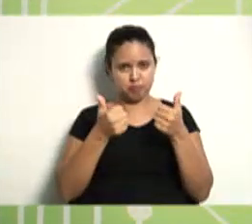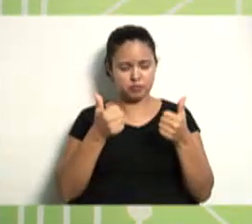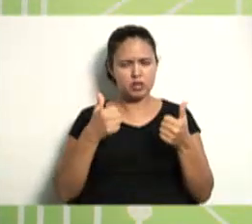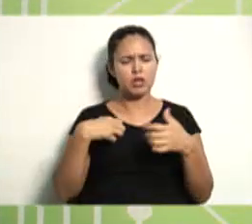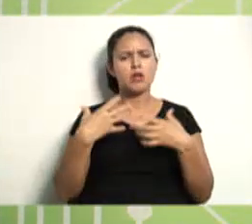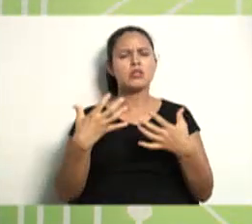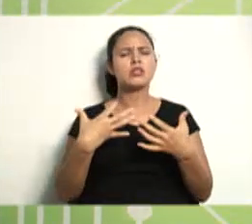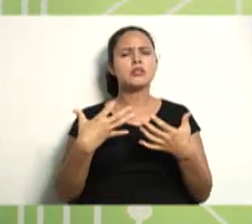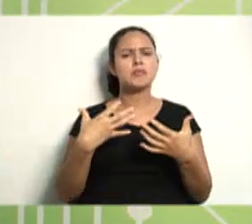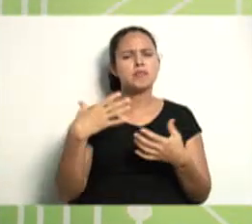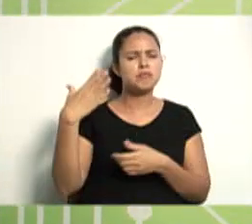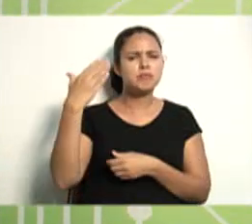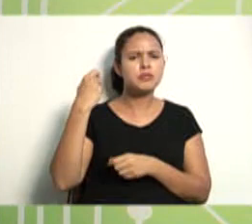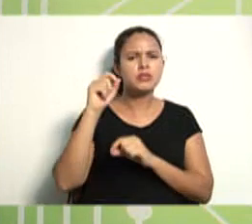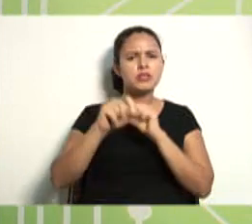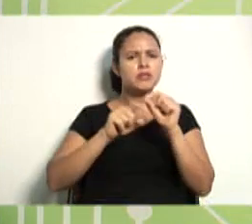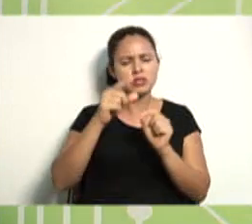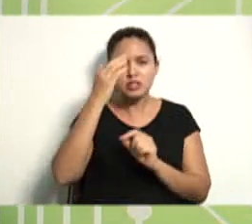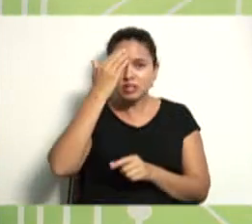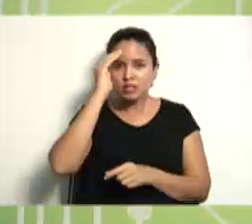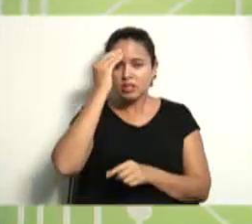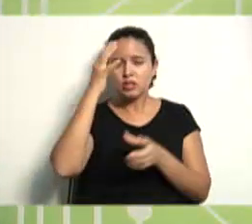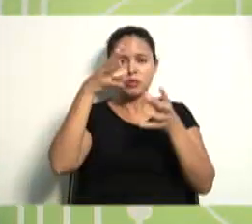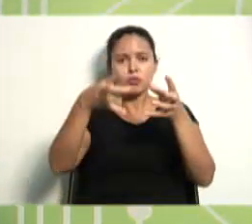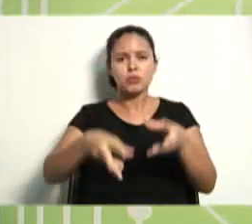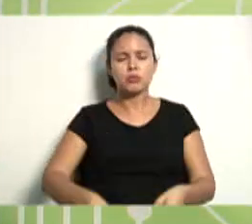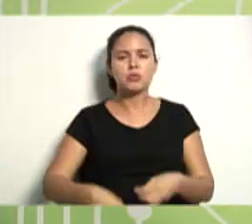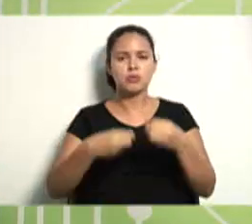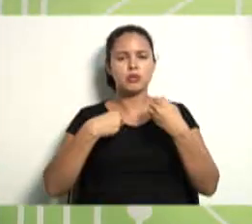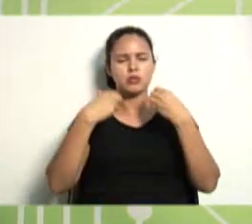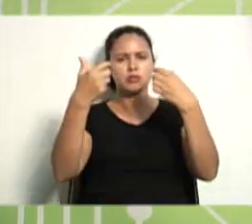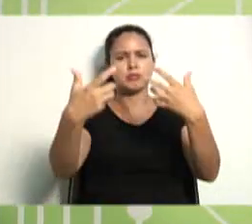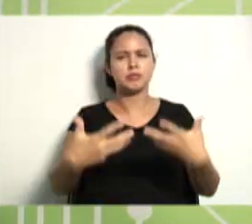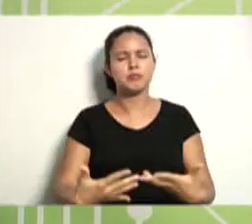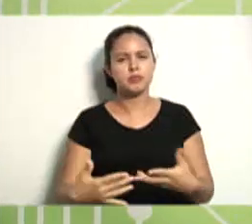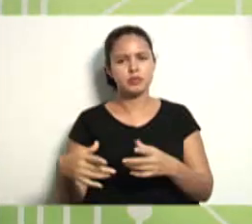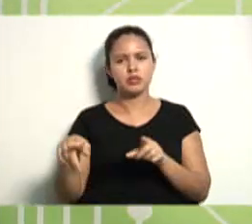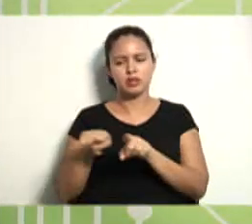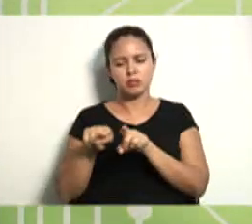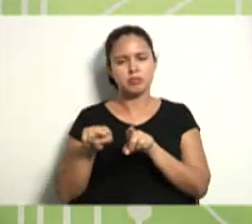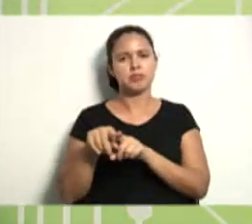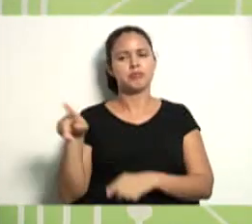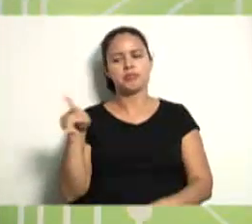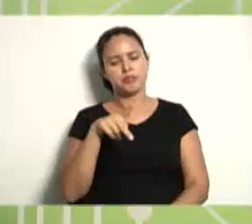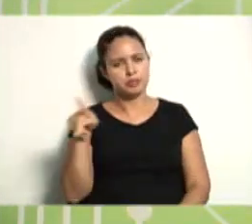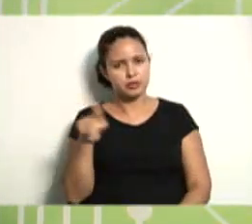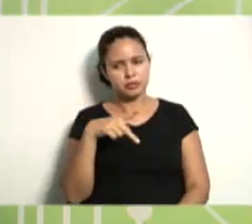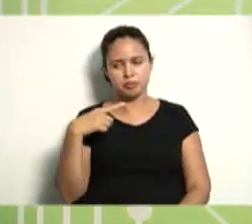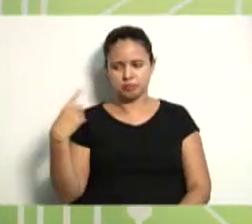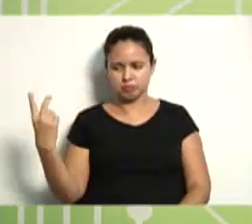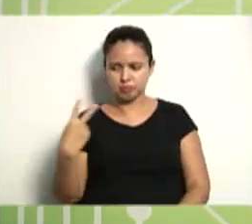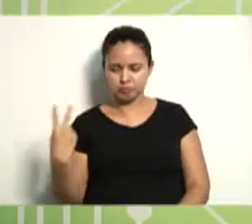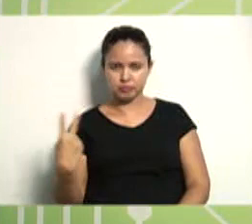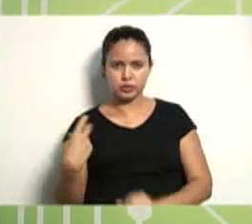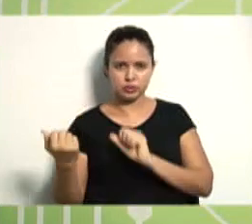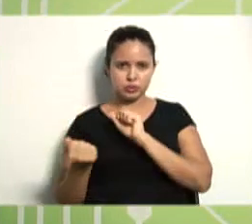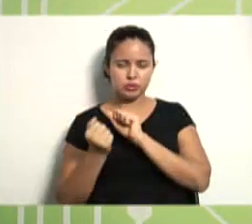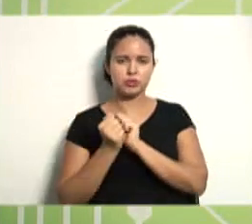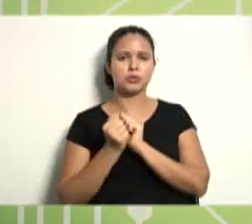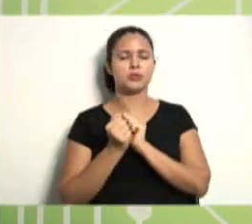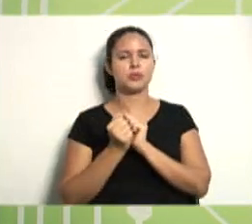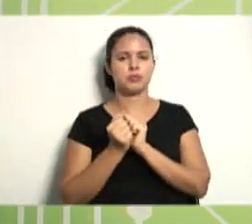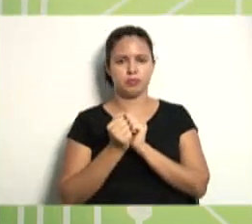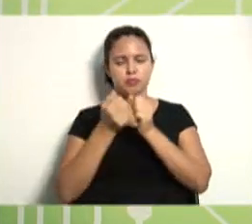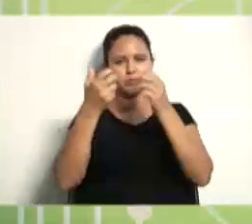vocês entenderam tudo que eu falei, tudo que o professor Eliane falou. Nós estamos tendo um probleminha aí